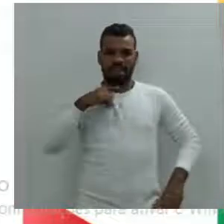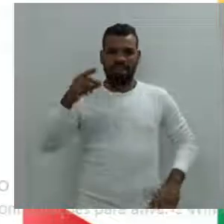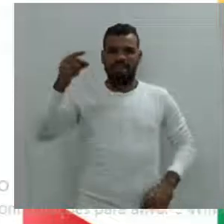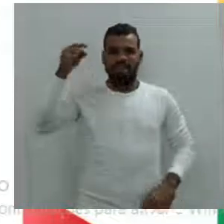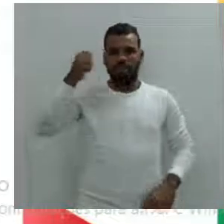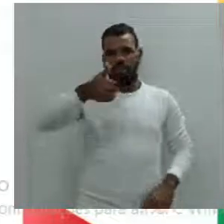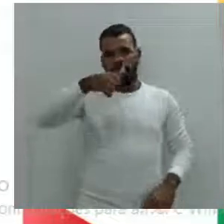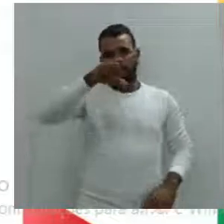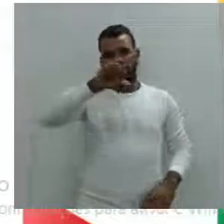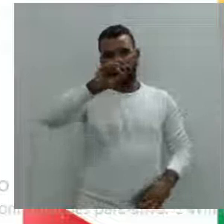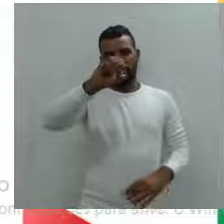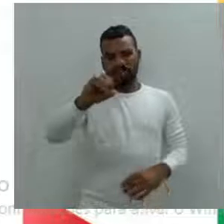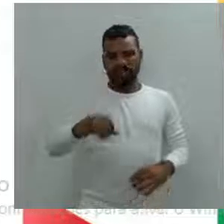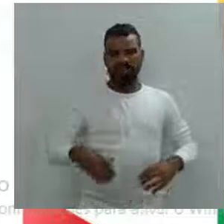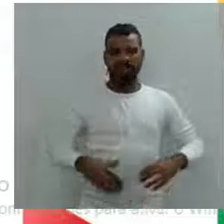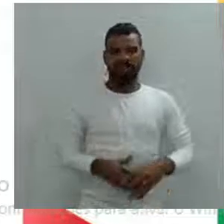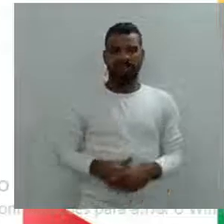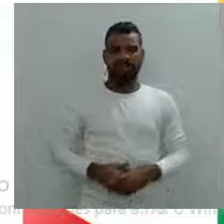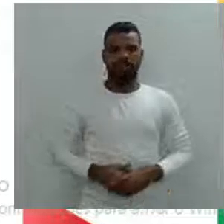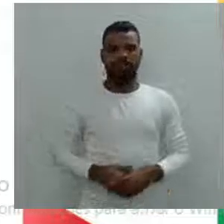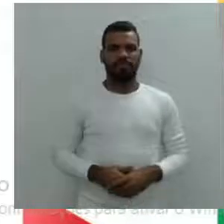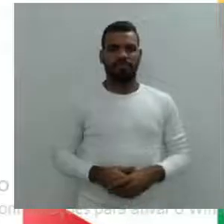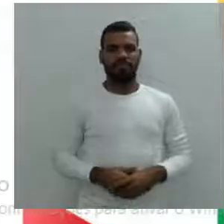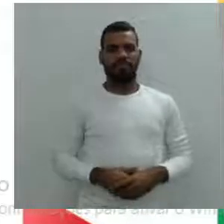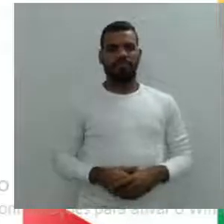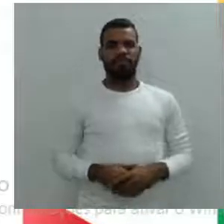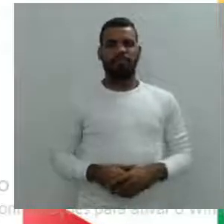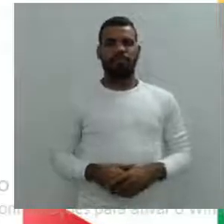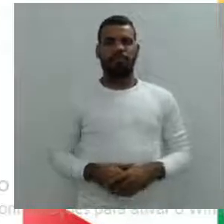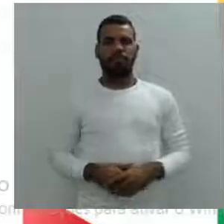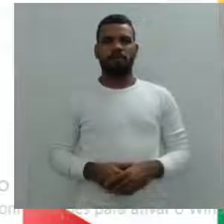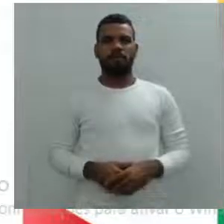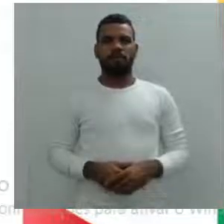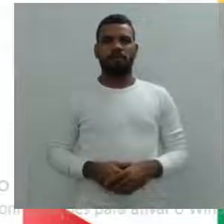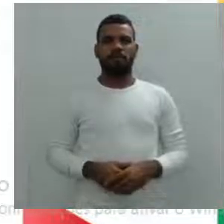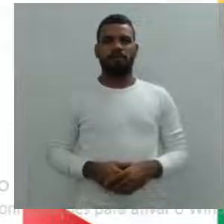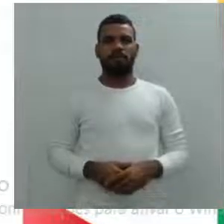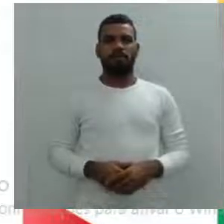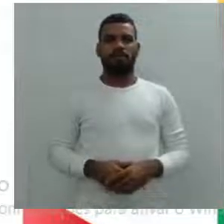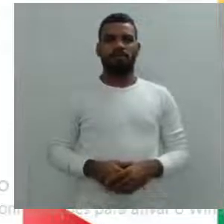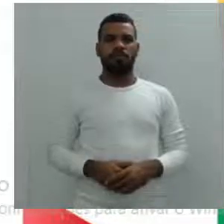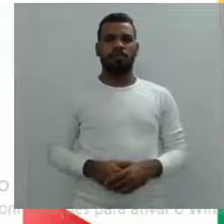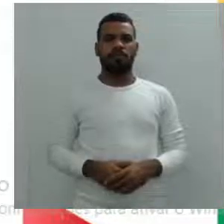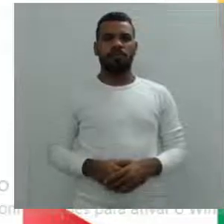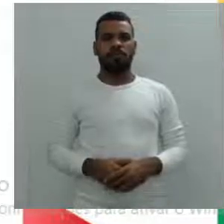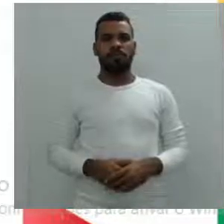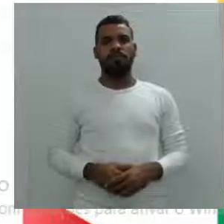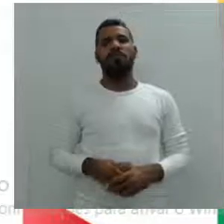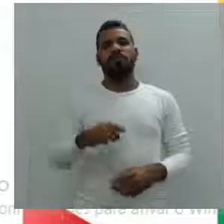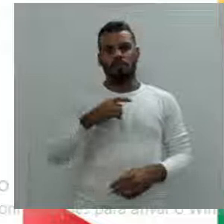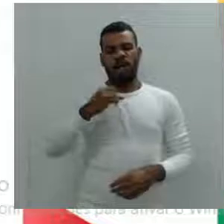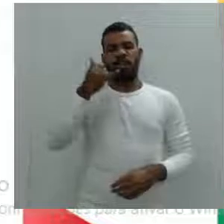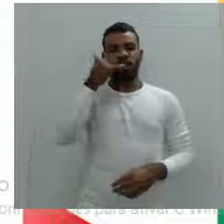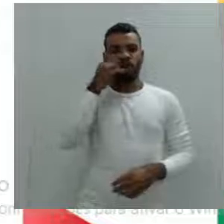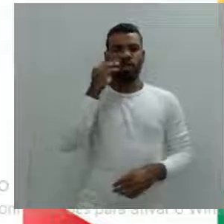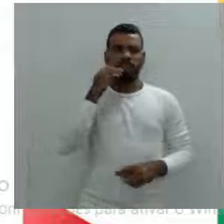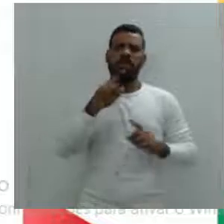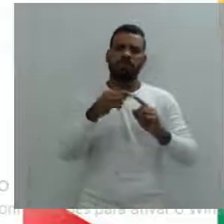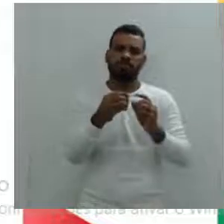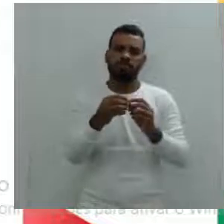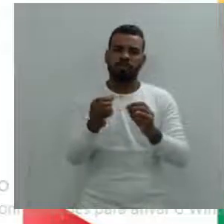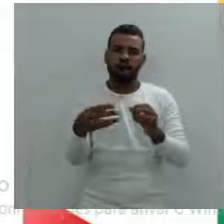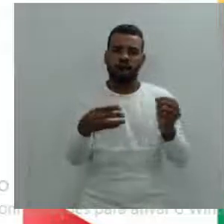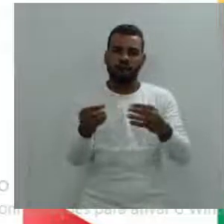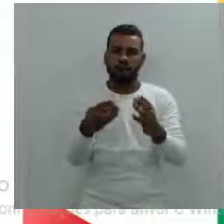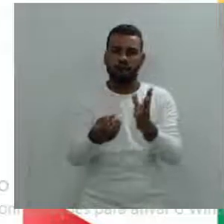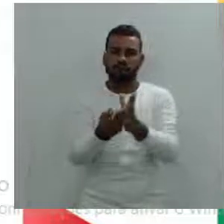inventado em 1980 aproximadamente. Né? É um protótipo, a gente vai ter várias outras versões.